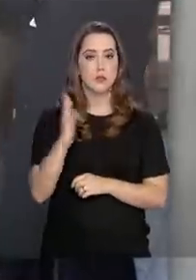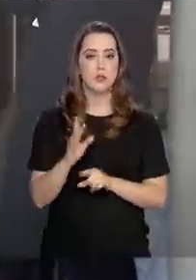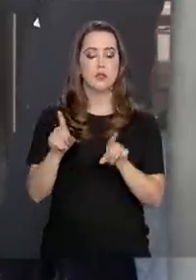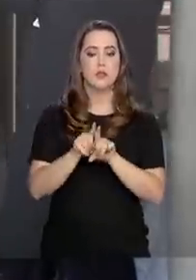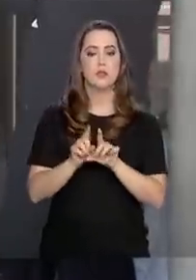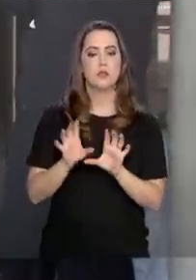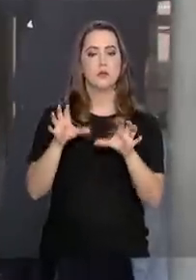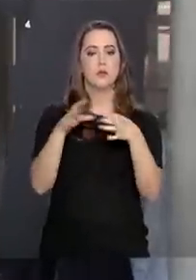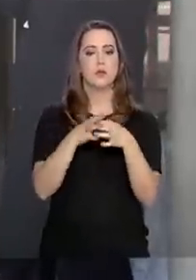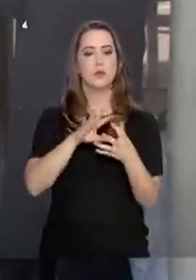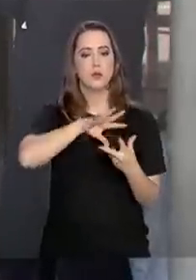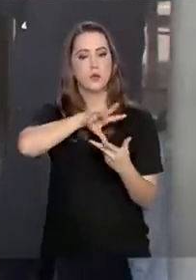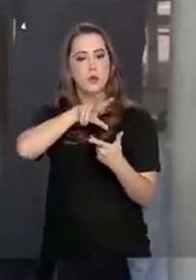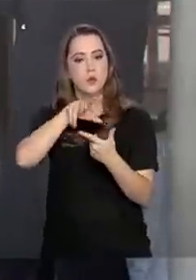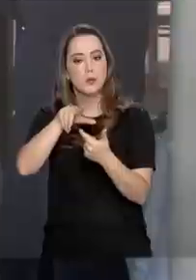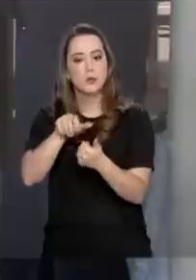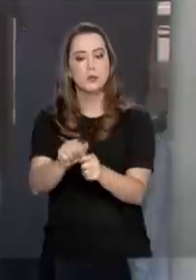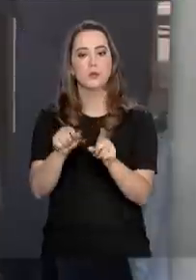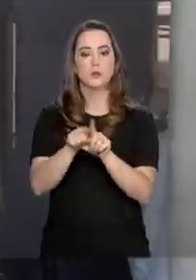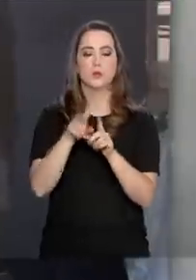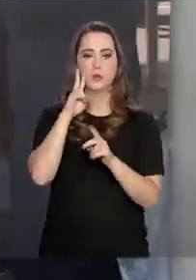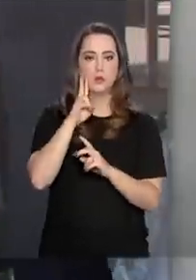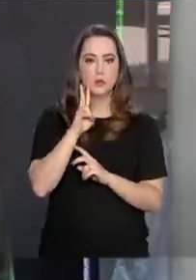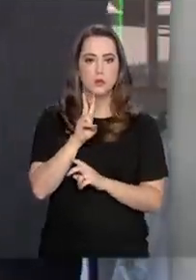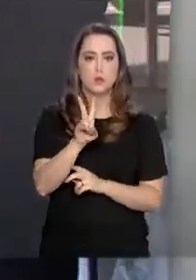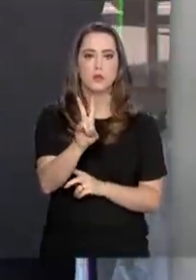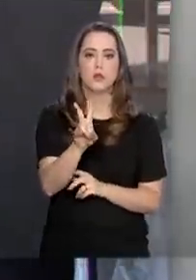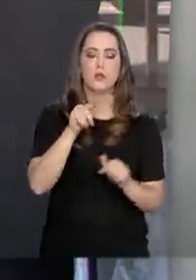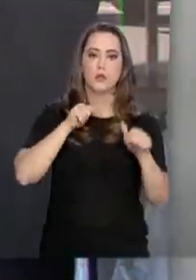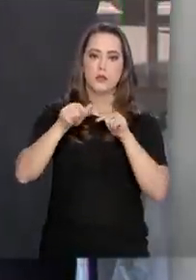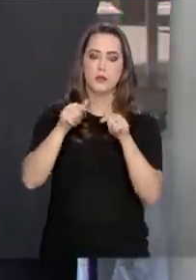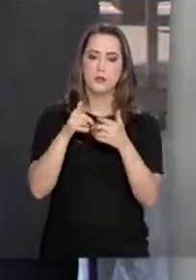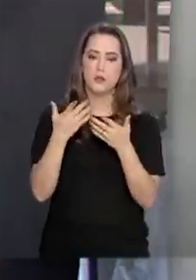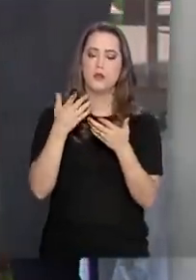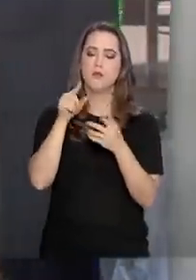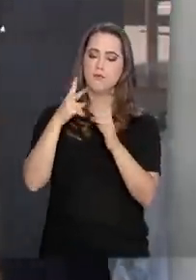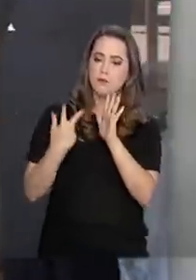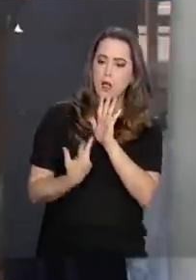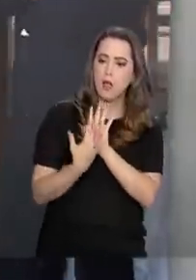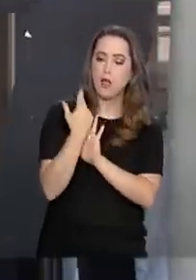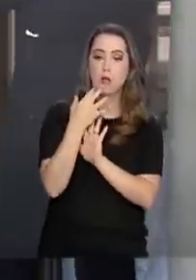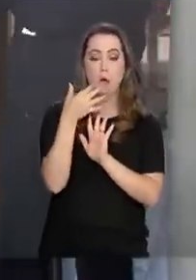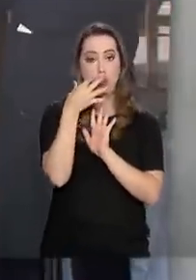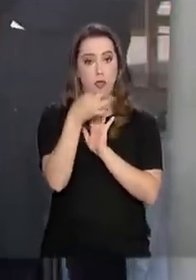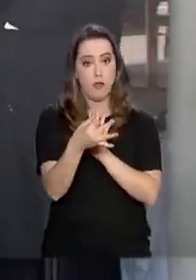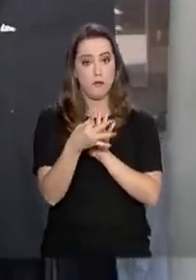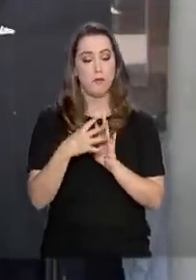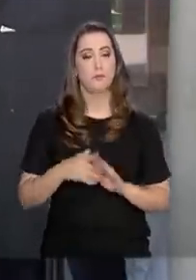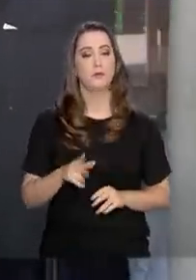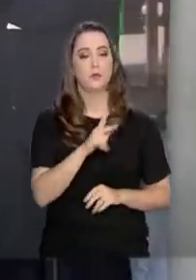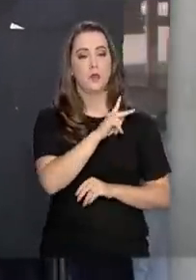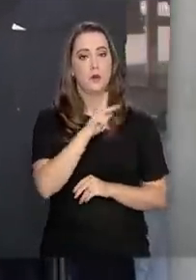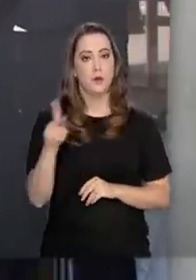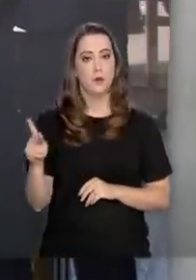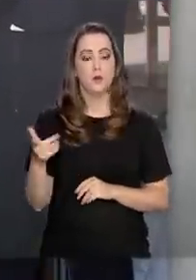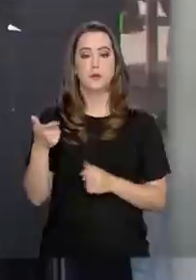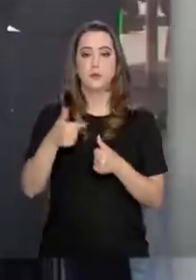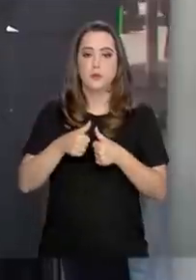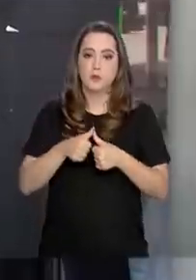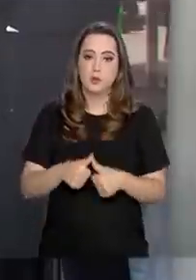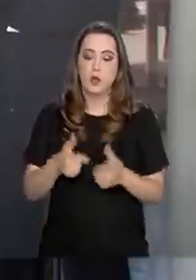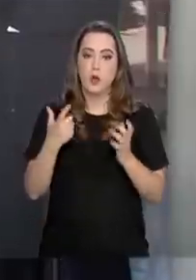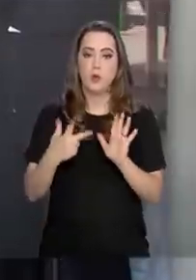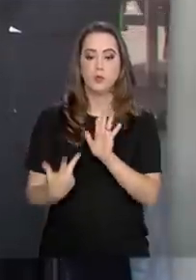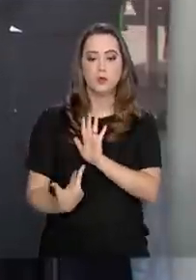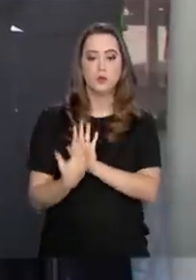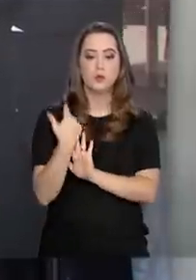de agências internacionais que acompanham essa operação com bastante atenção. O presidente desceu para o centro